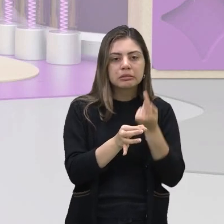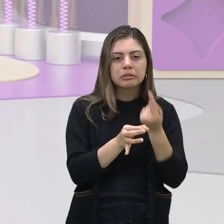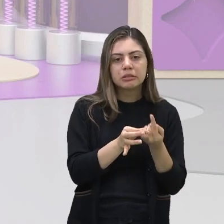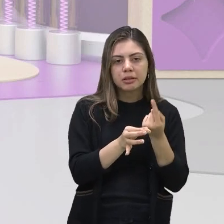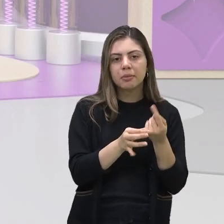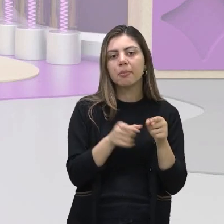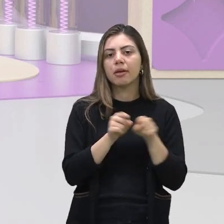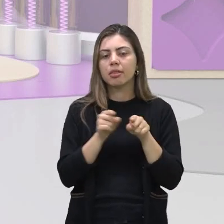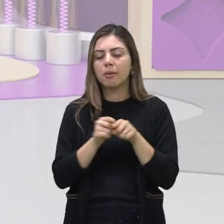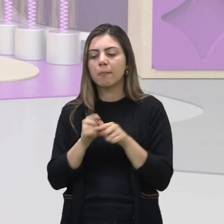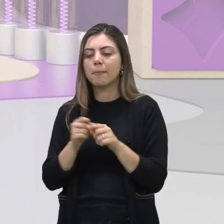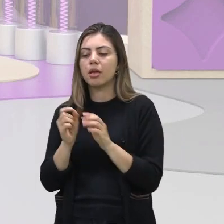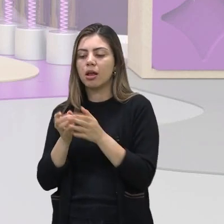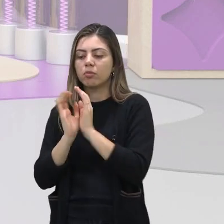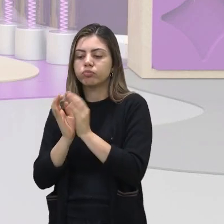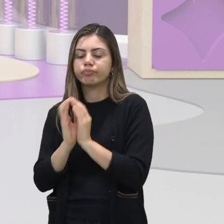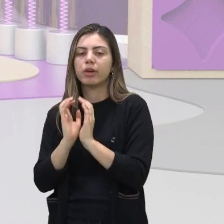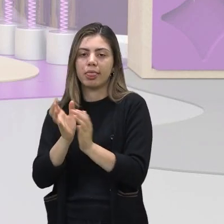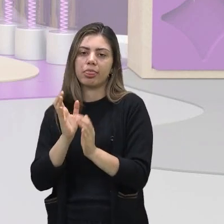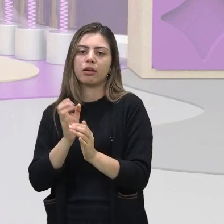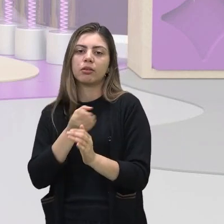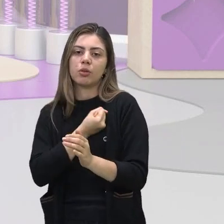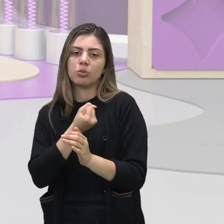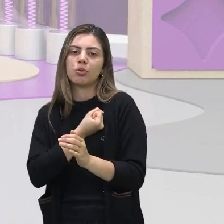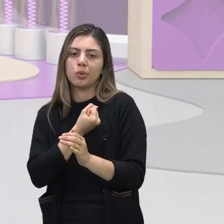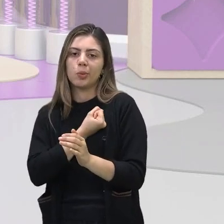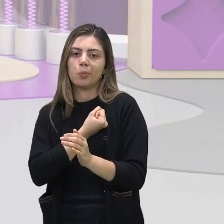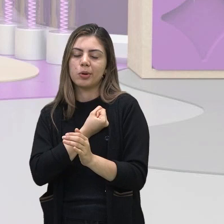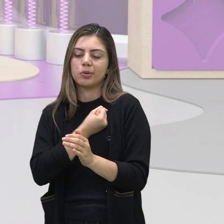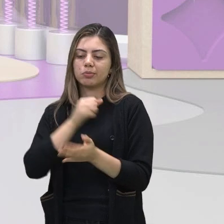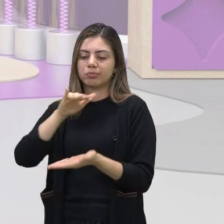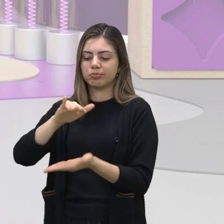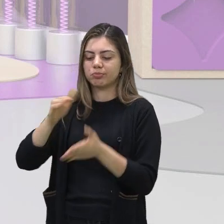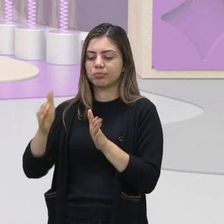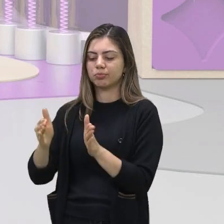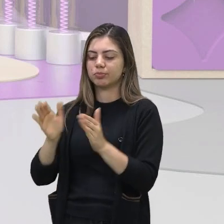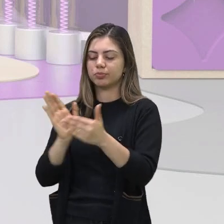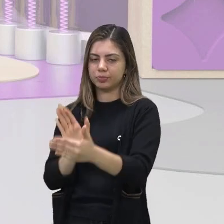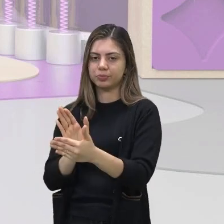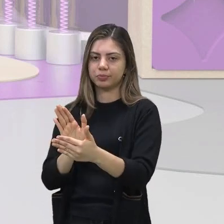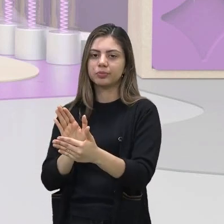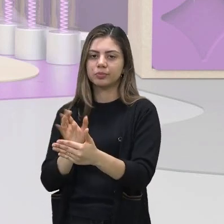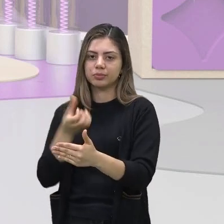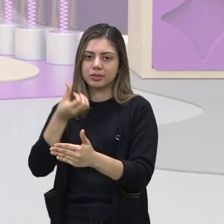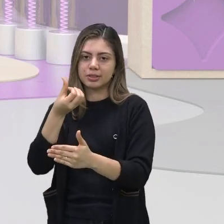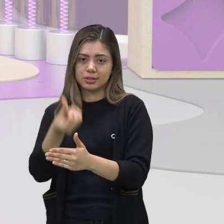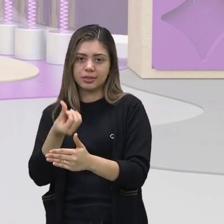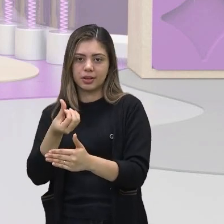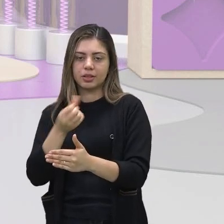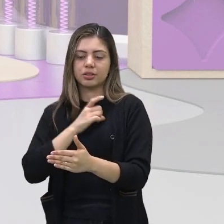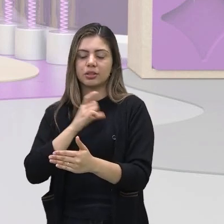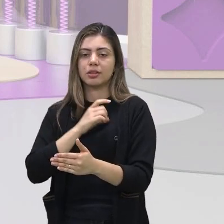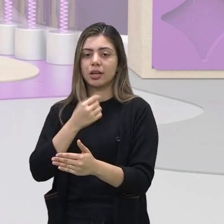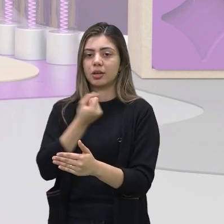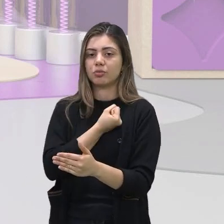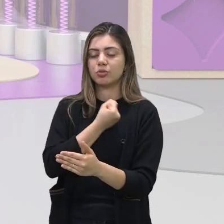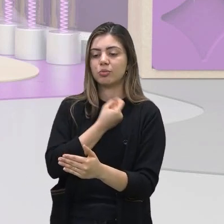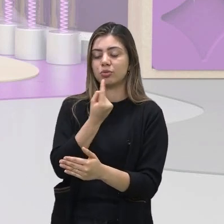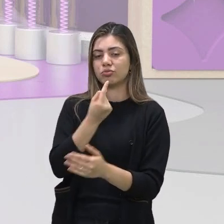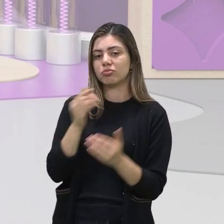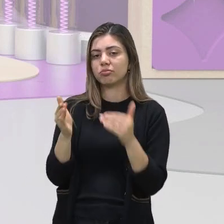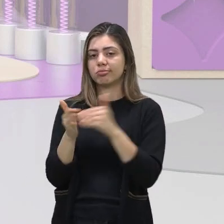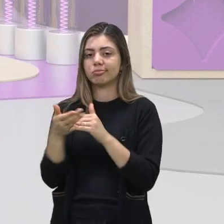de um dado. Um dado, né, na forma de cubo, de 6 faces, numeradas de 1 a 6, e